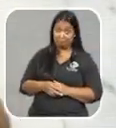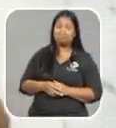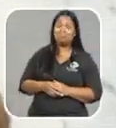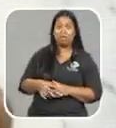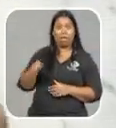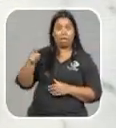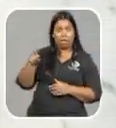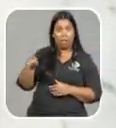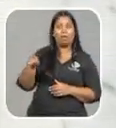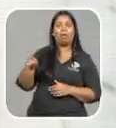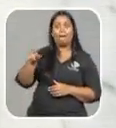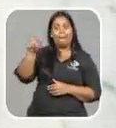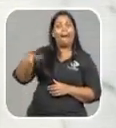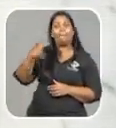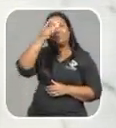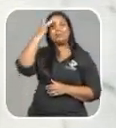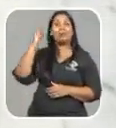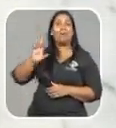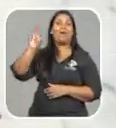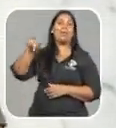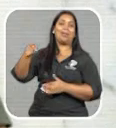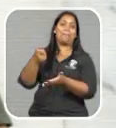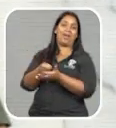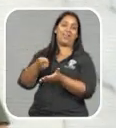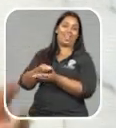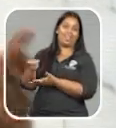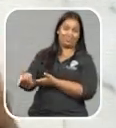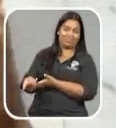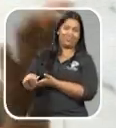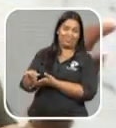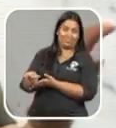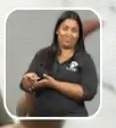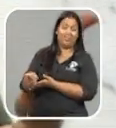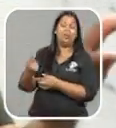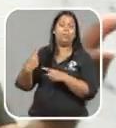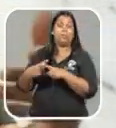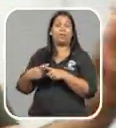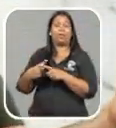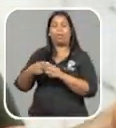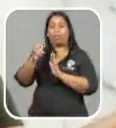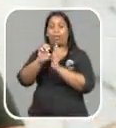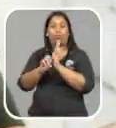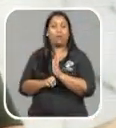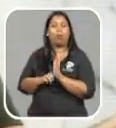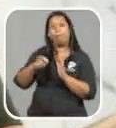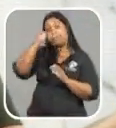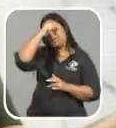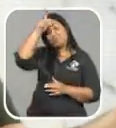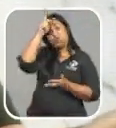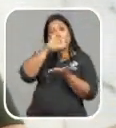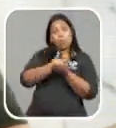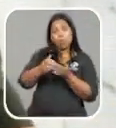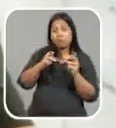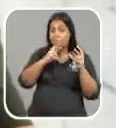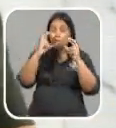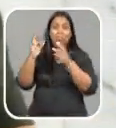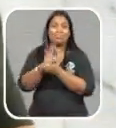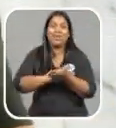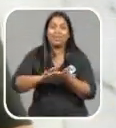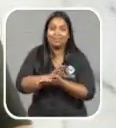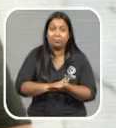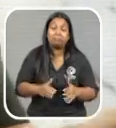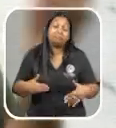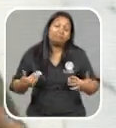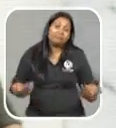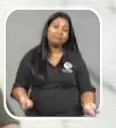poder cumprir um edital que a prefeitura não fiscalizou no começo. Falou, olha, o que precisa aqui é, no mínimo, uma comissão permanente de defesa dos